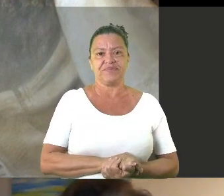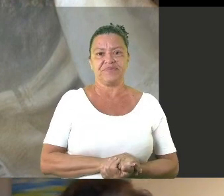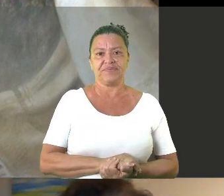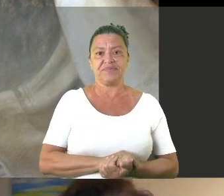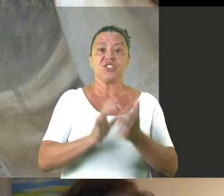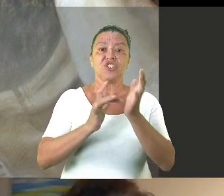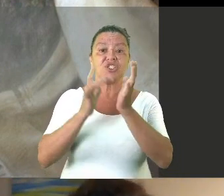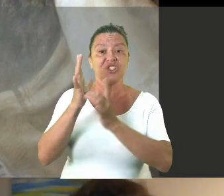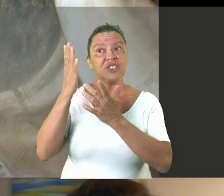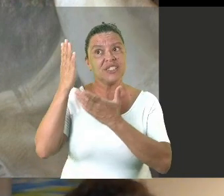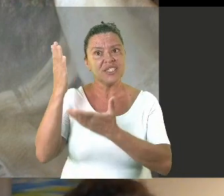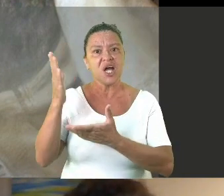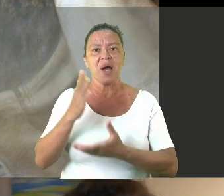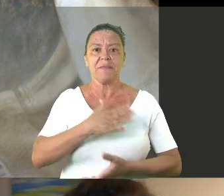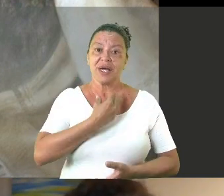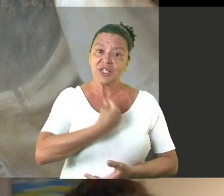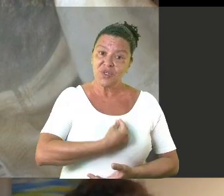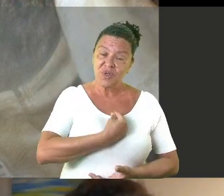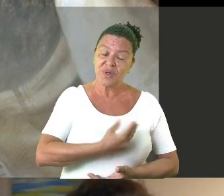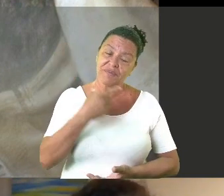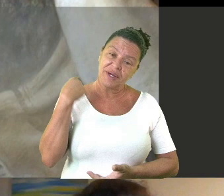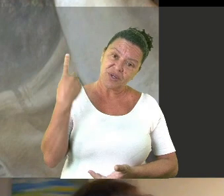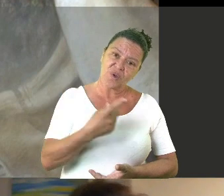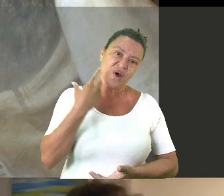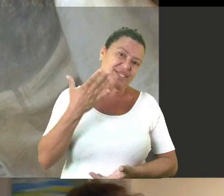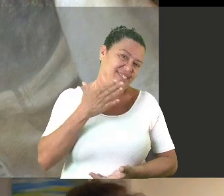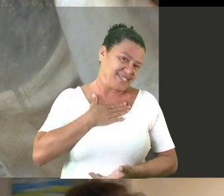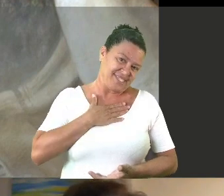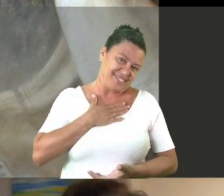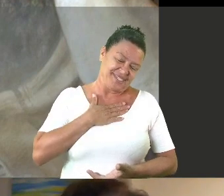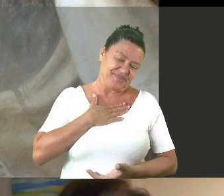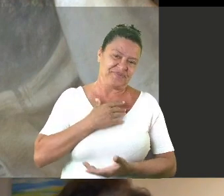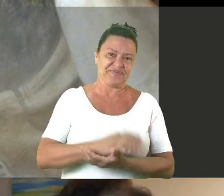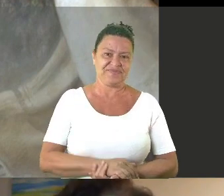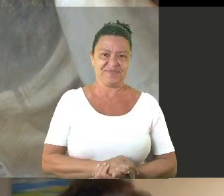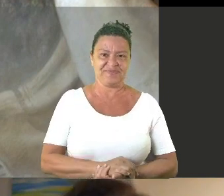de Cristo para as nossas vidas. Então, eu